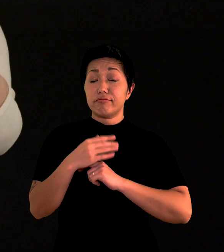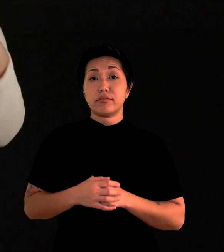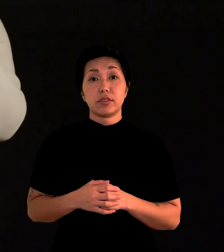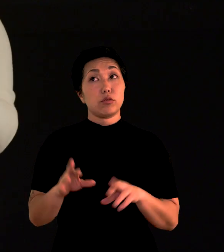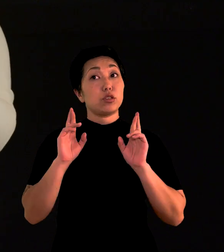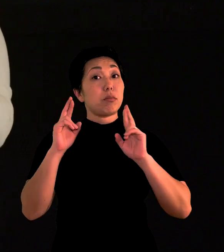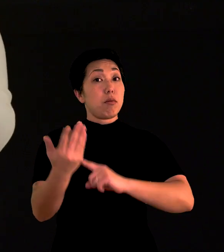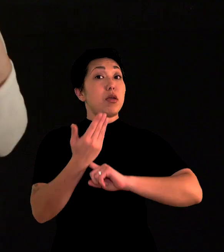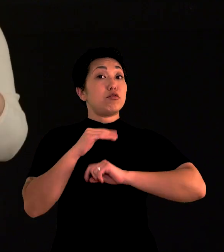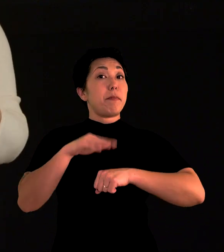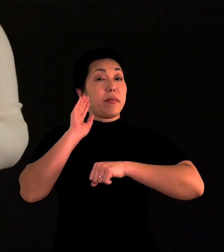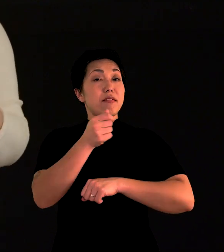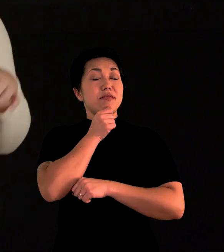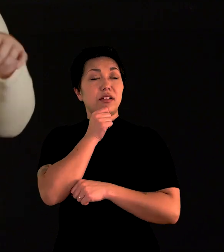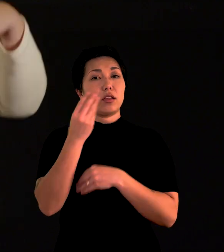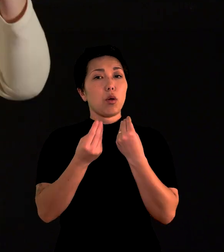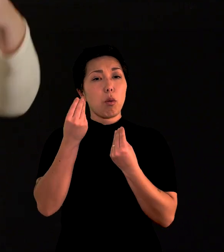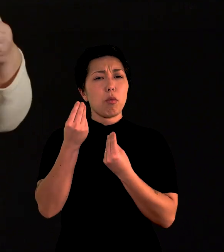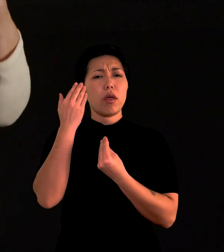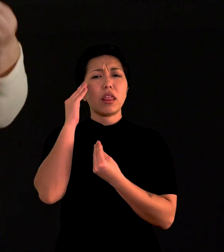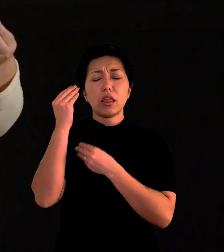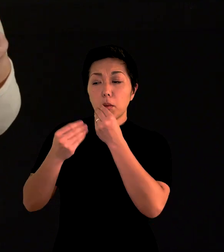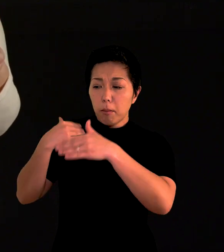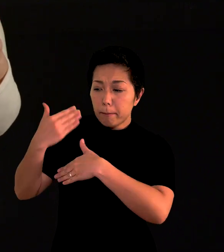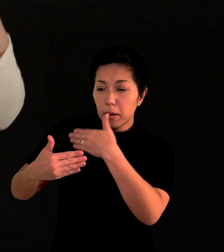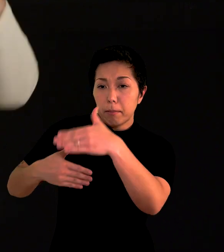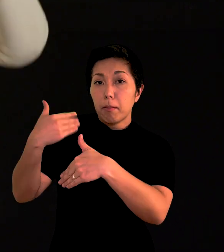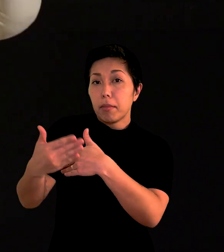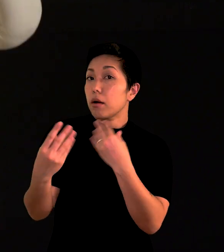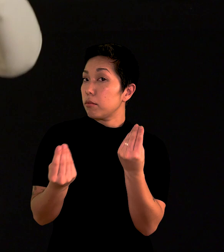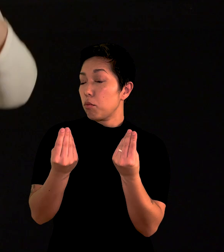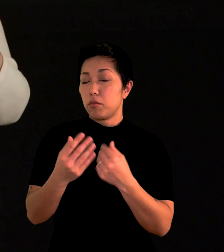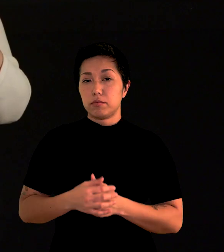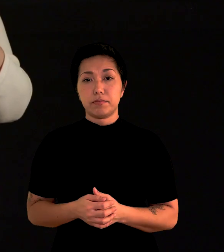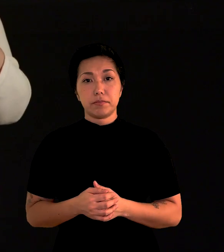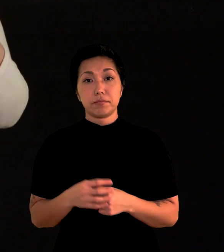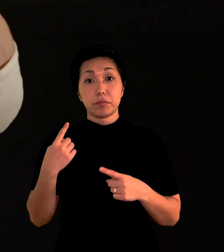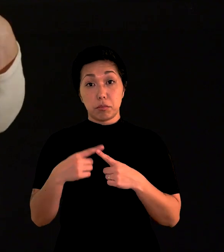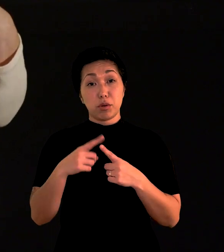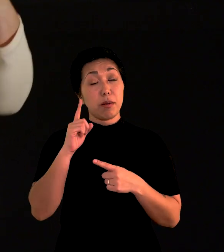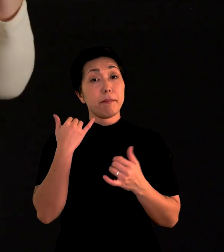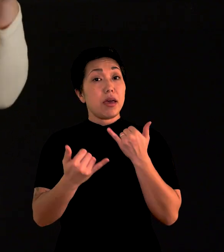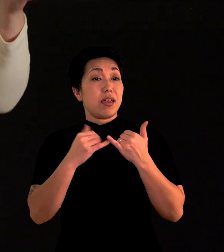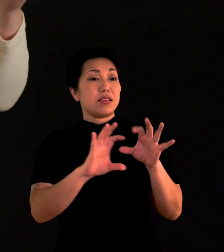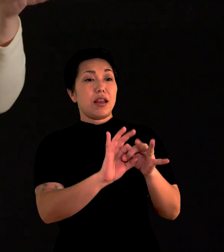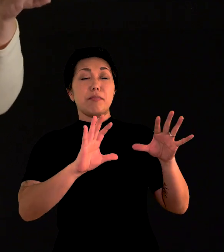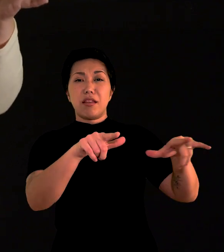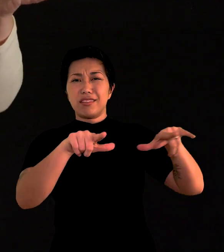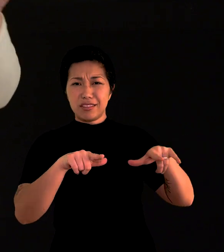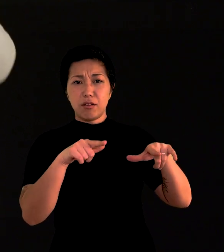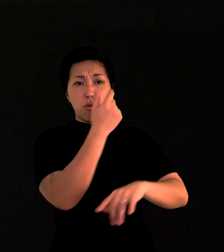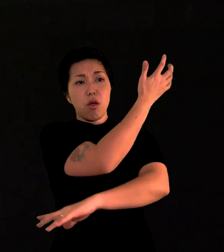ajudou muito e espero me ajudar mais ainda, que é entender então como se dá esse processo, porque